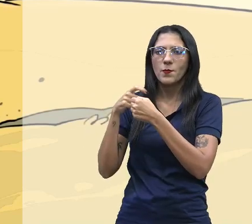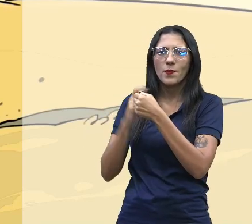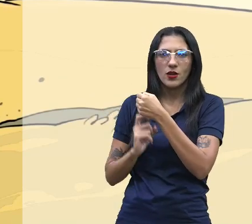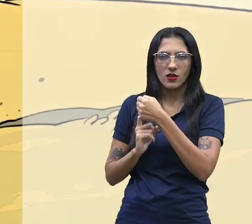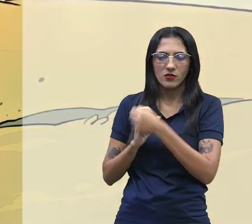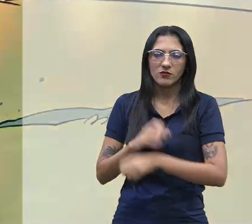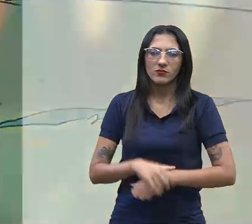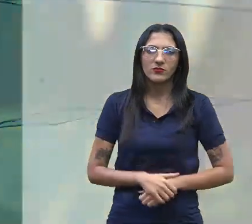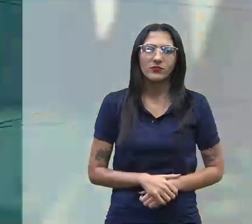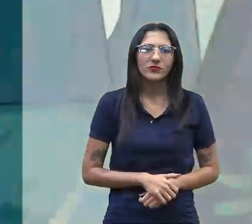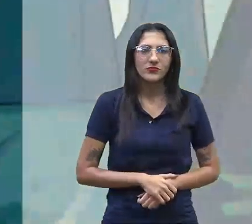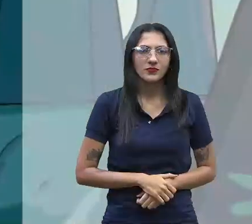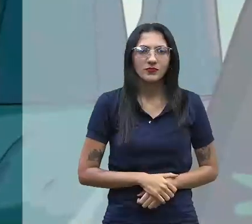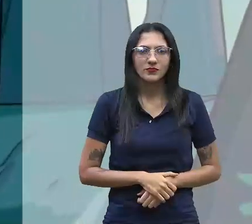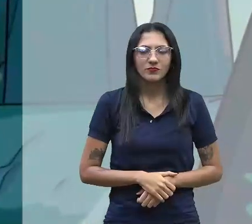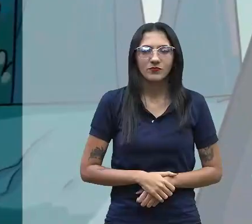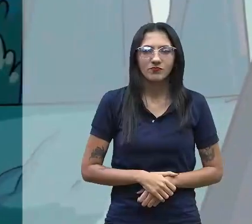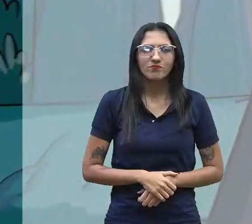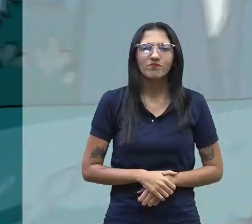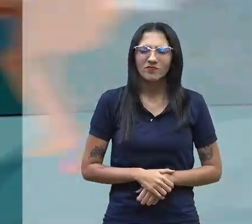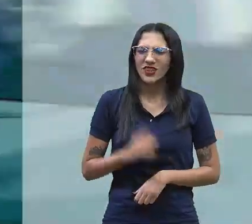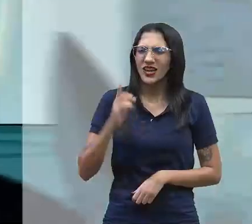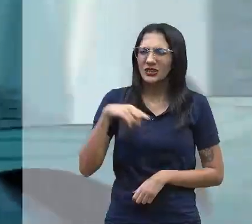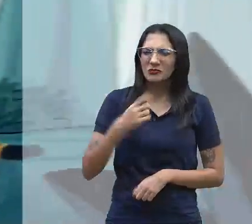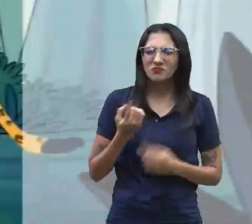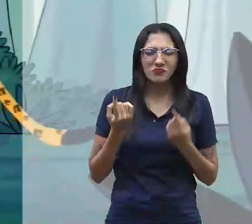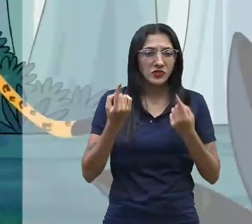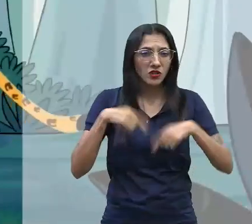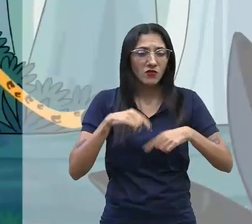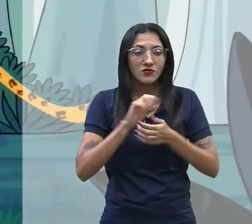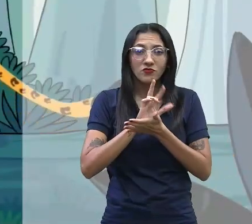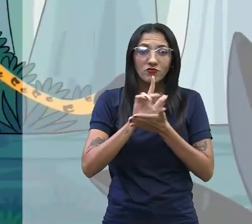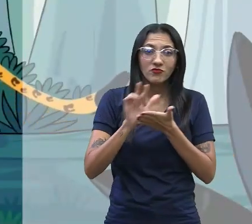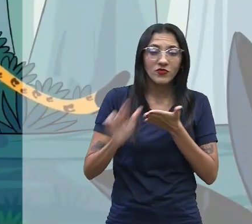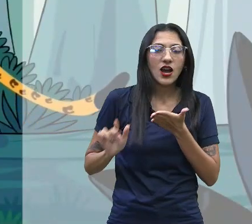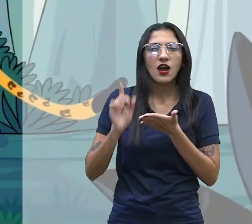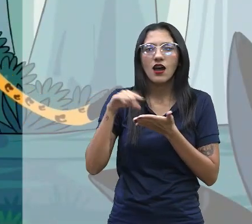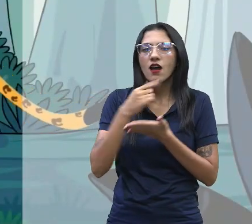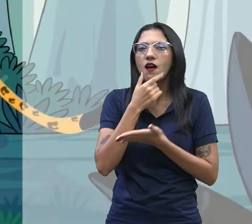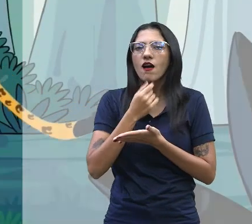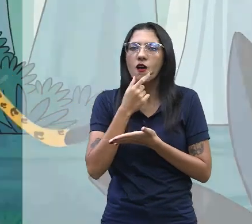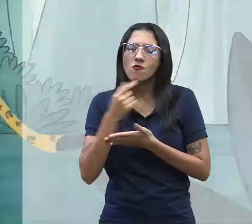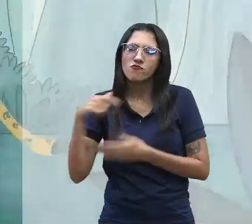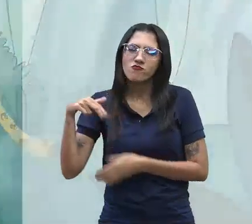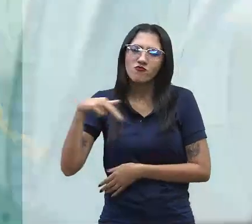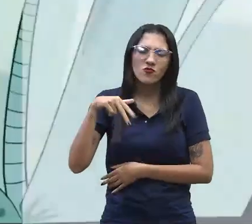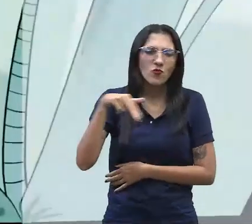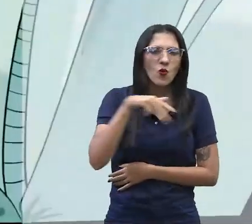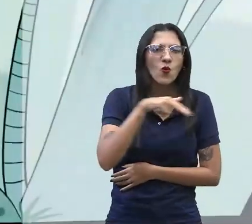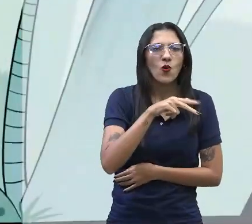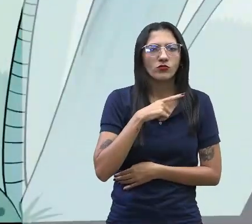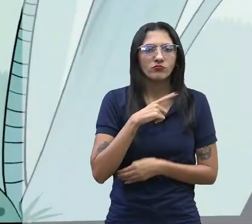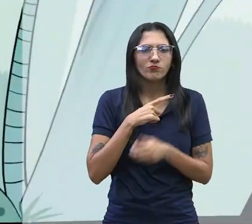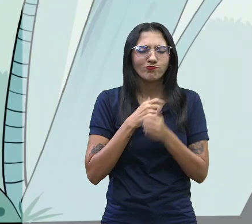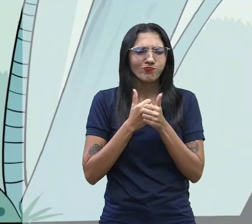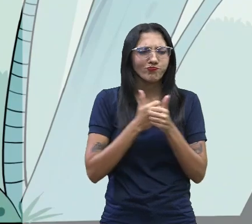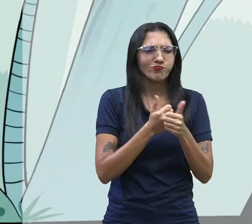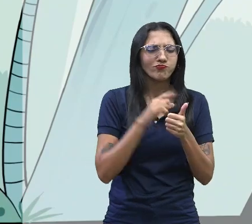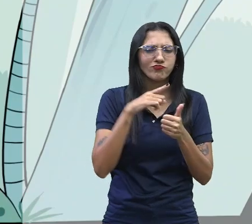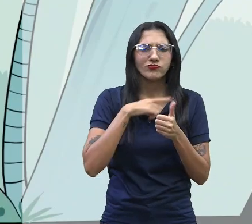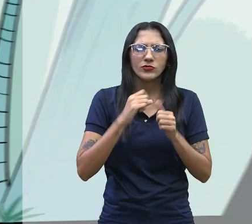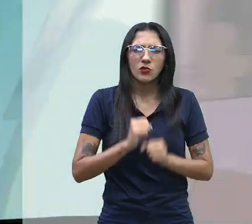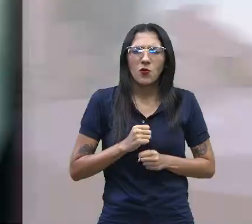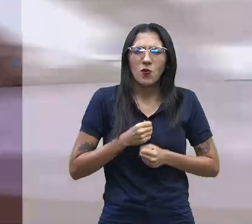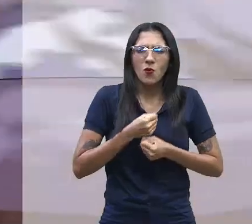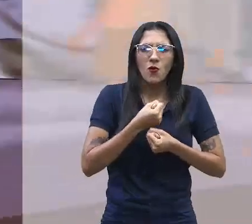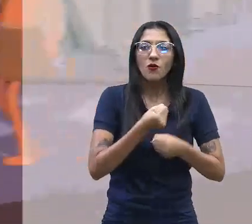terra. Mesmo enfrentando desafios, Tupã-Mirim seguiu em frente, guiado por sua determinação e